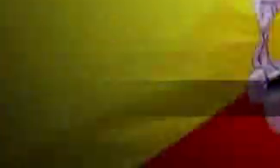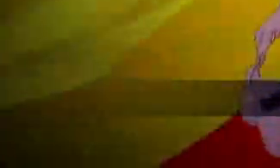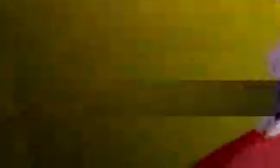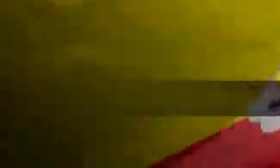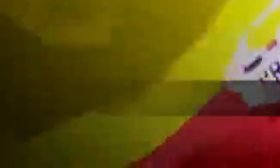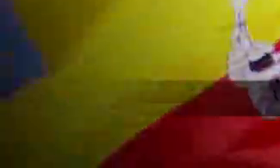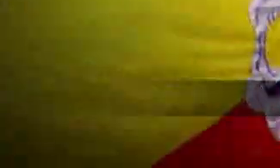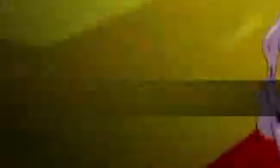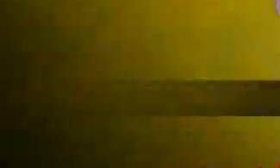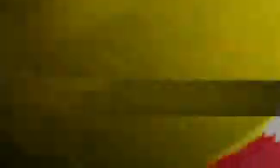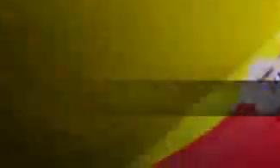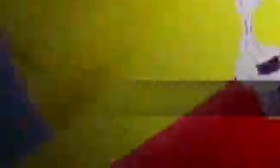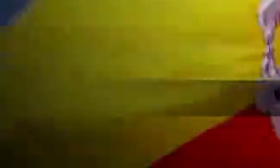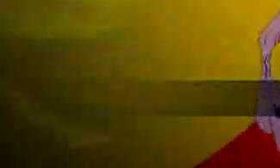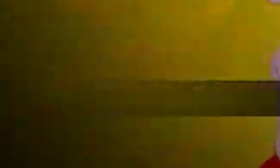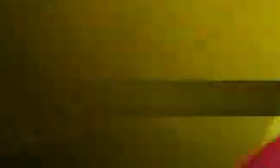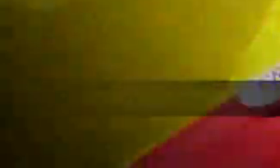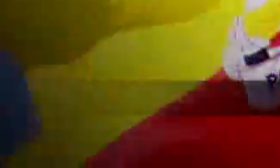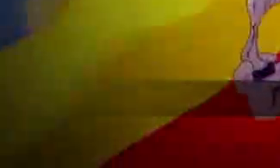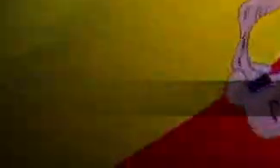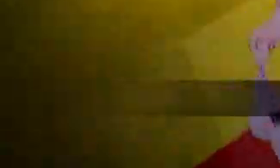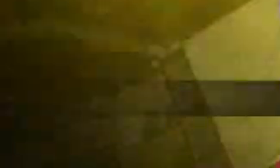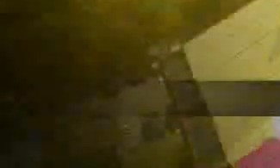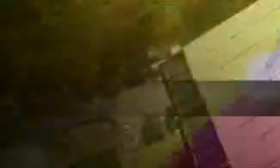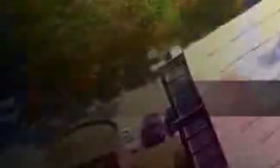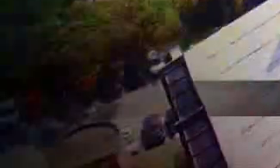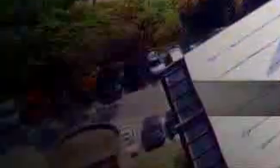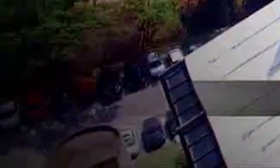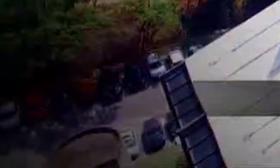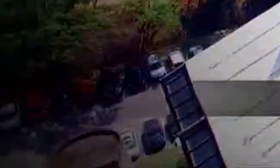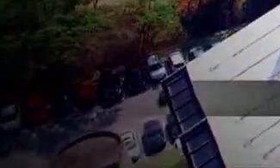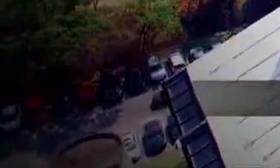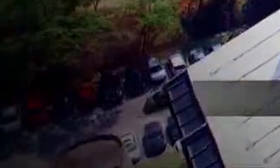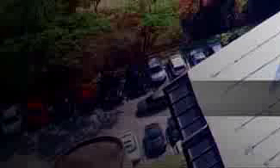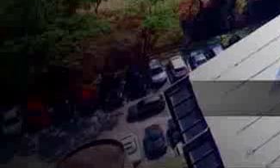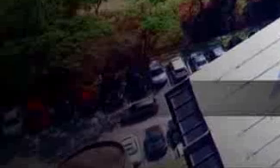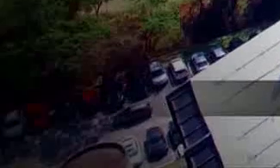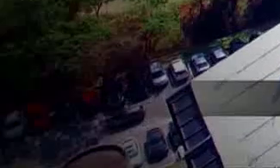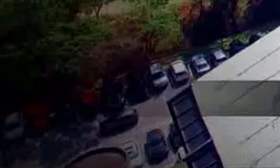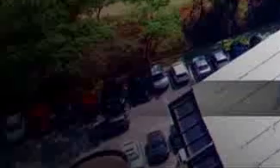na história, gente, pátria amada, Brasil.